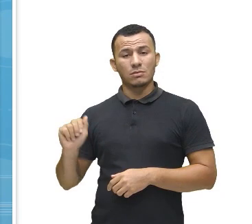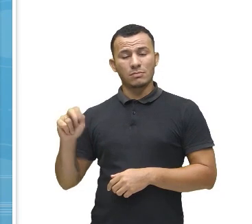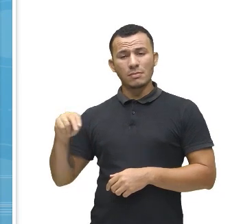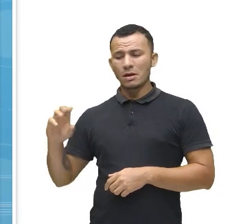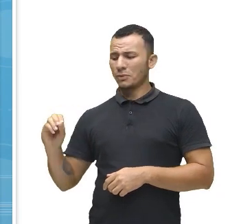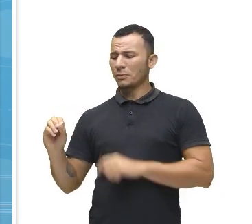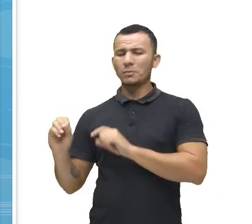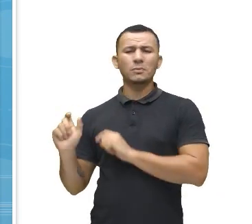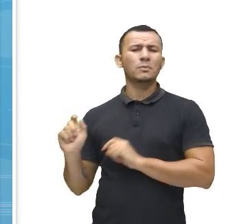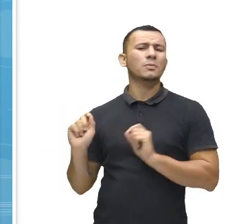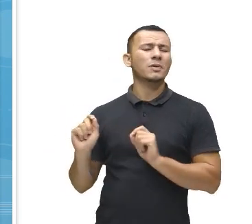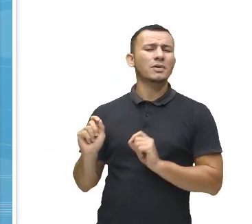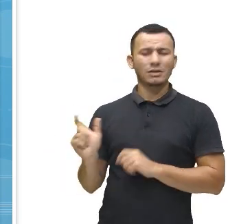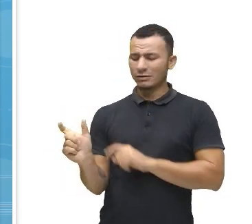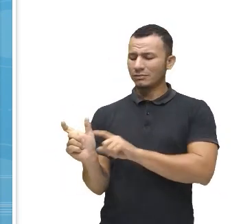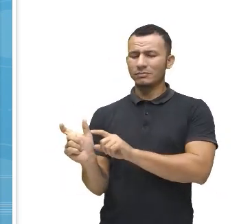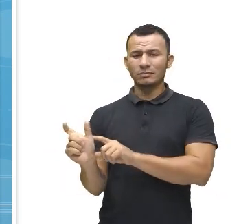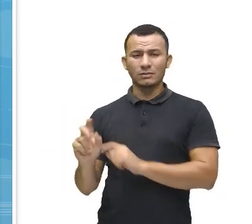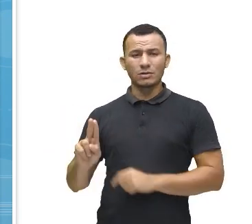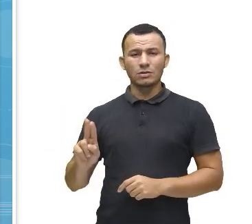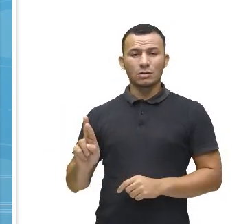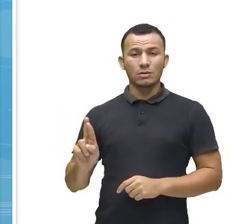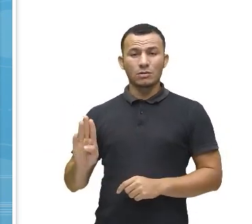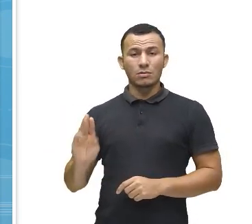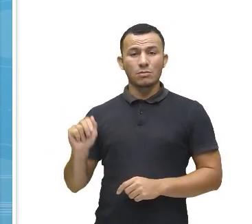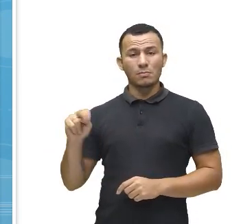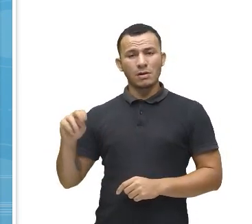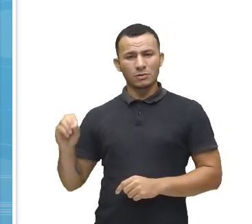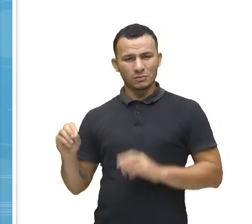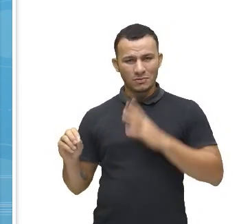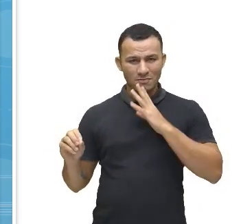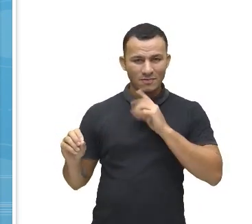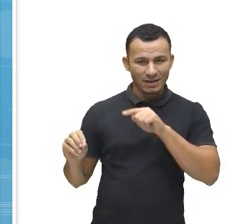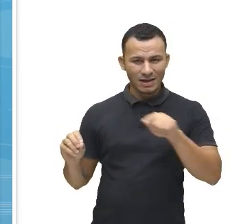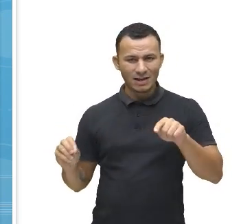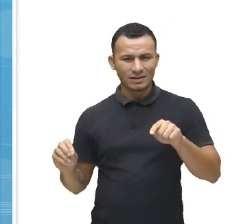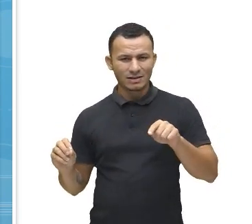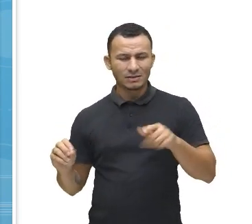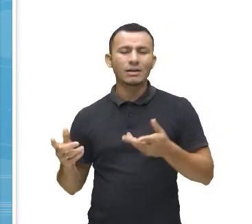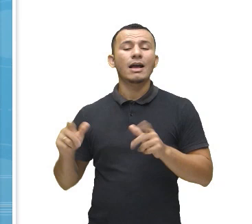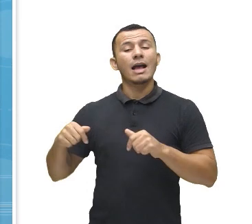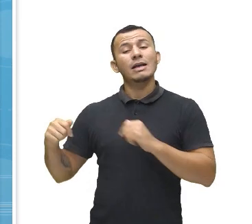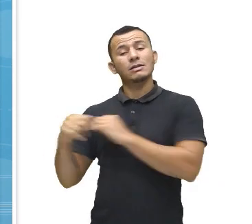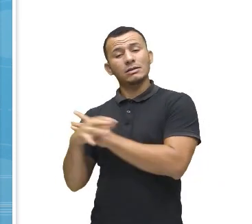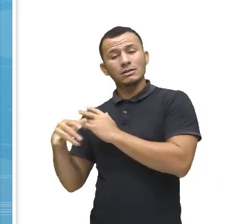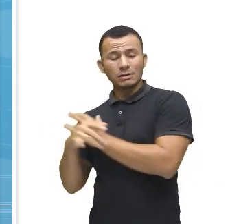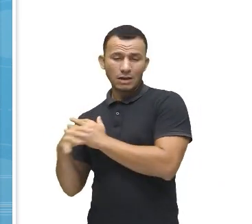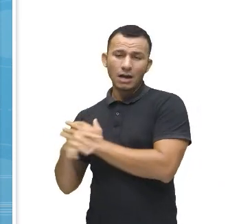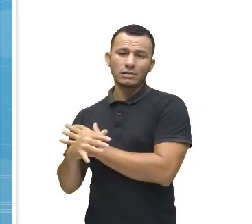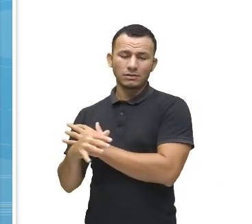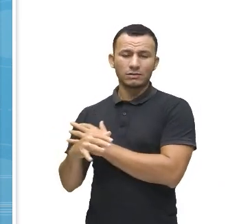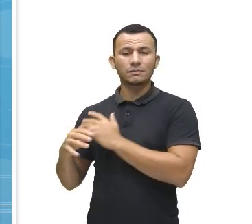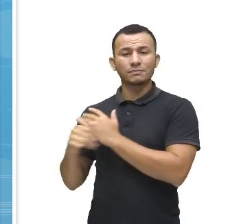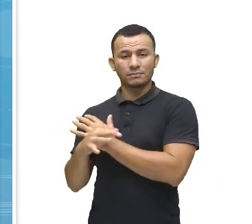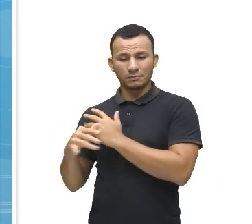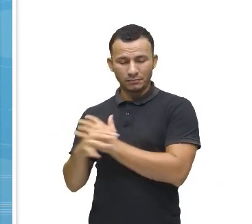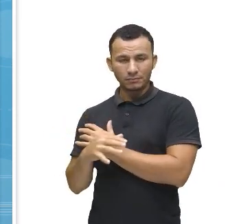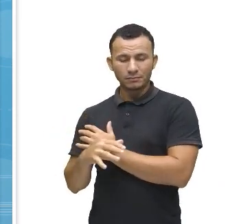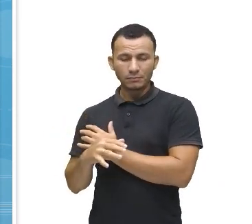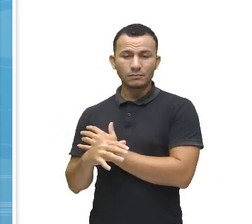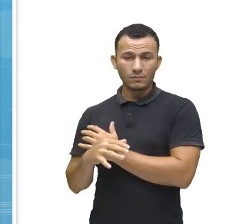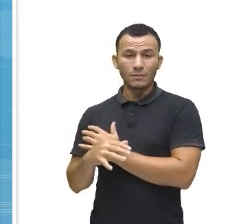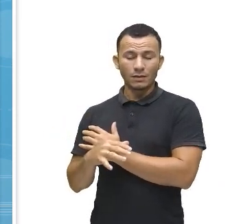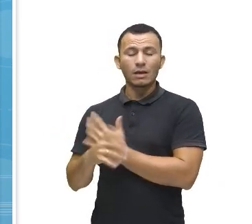vocês sabem, são inteligentes, estudam geografia, quer dizer cidades. O centro urbano é o centro da cidade. Quando você